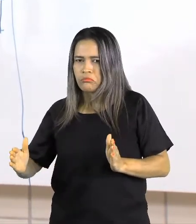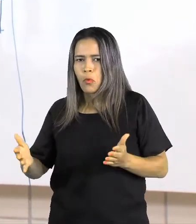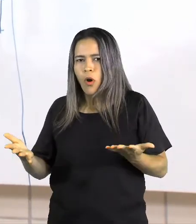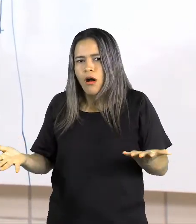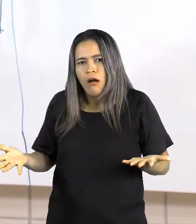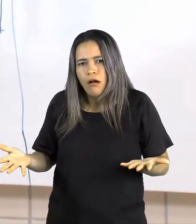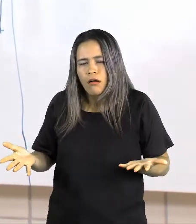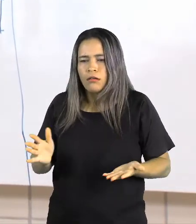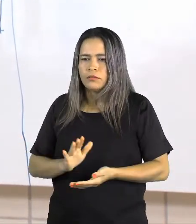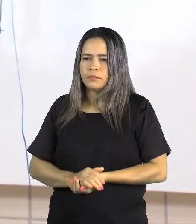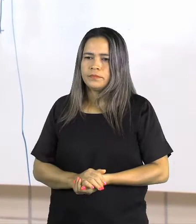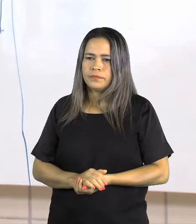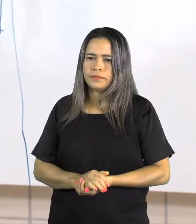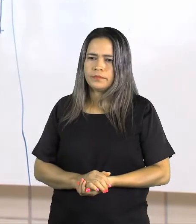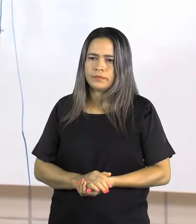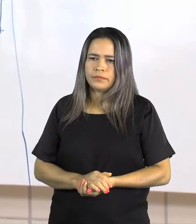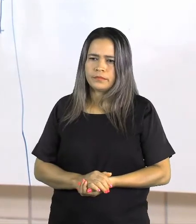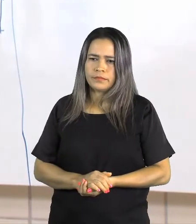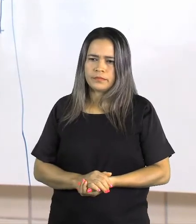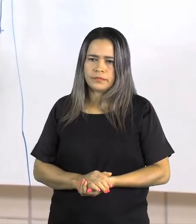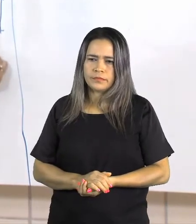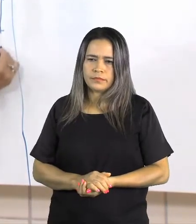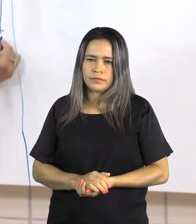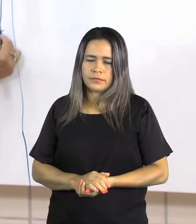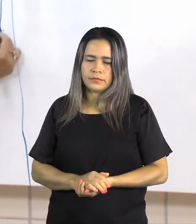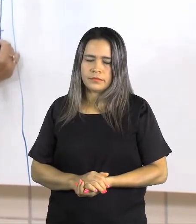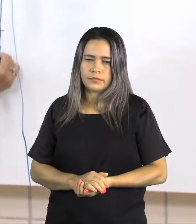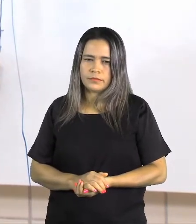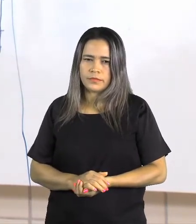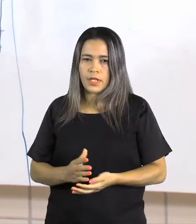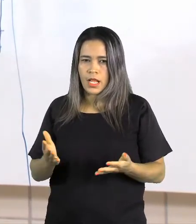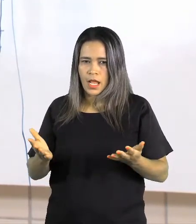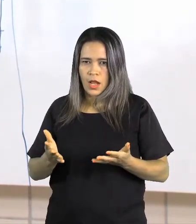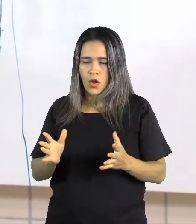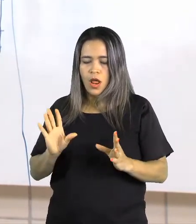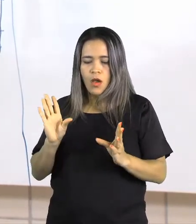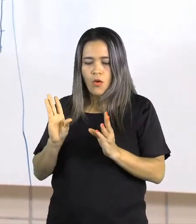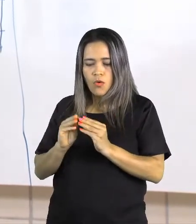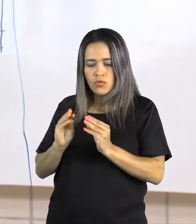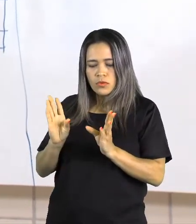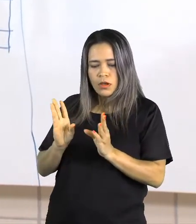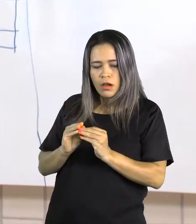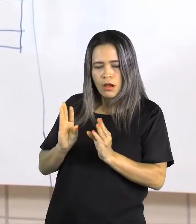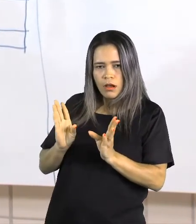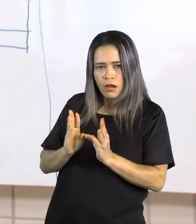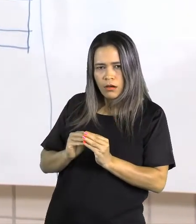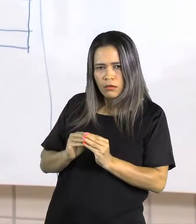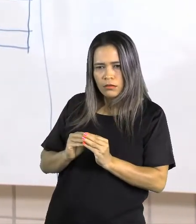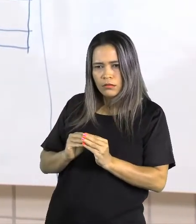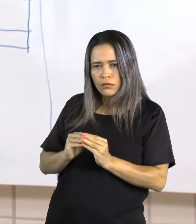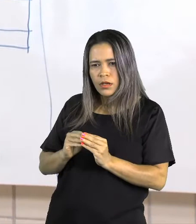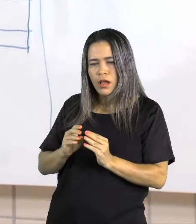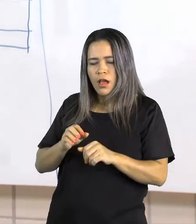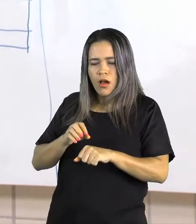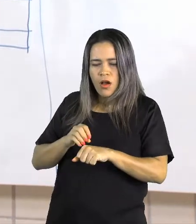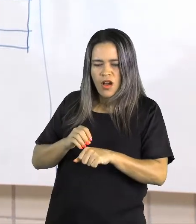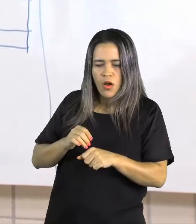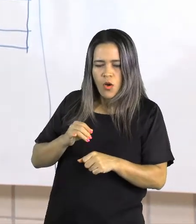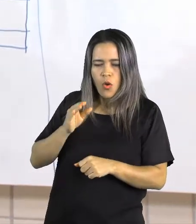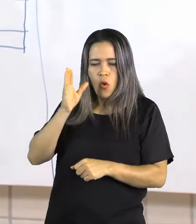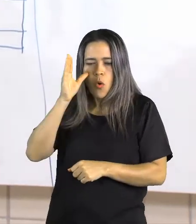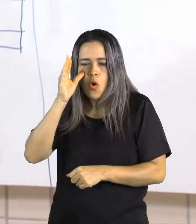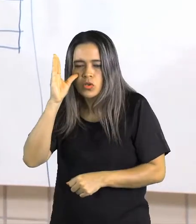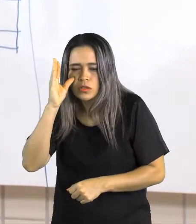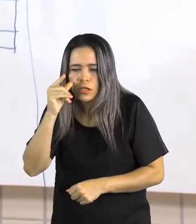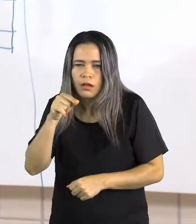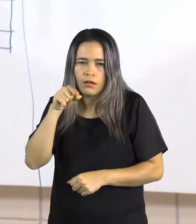certo? E mais um quadradinho aqui que a gente vai fazer a conclusão, que é observações, curiosidades que